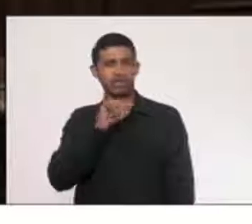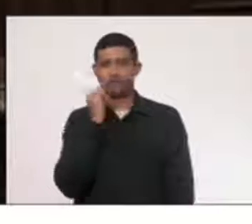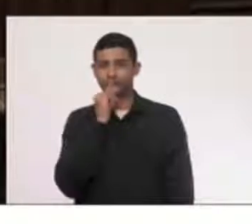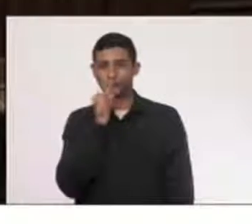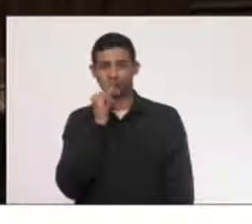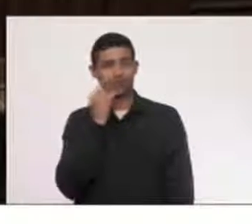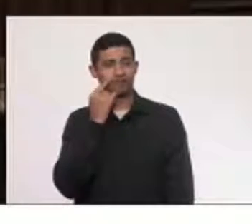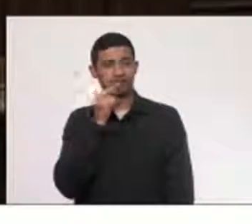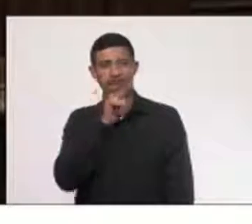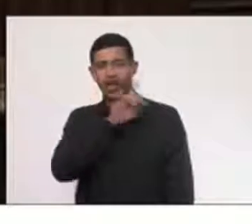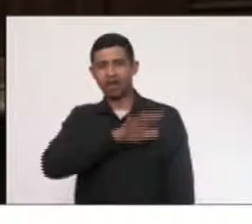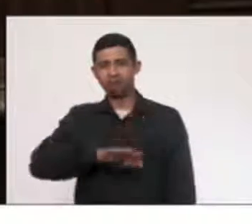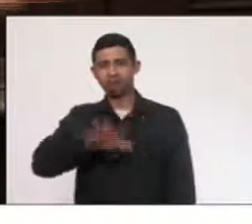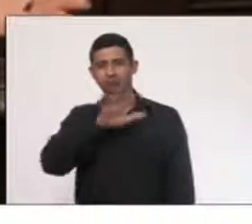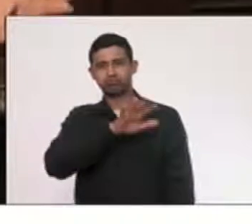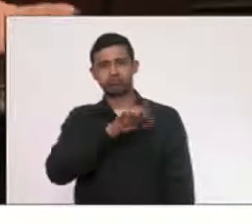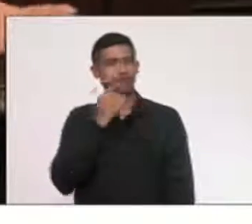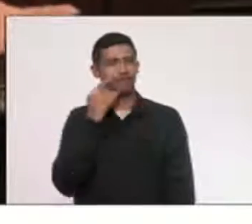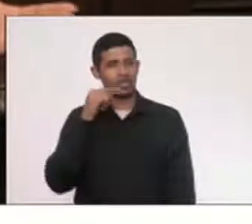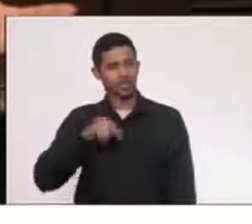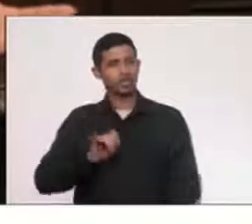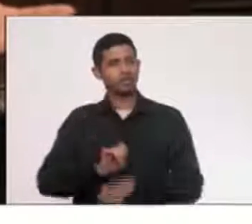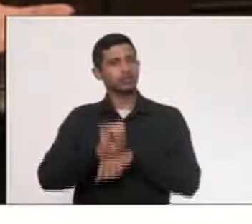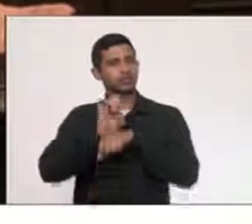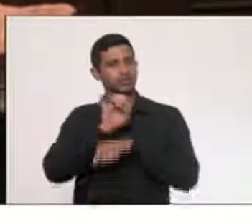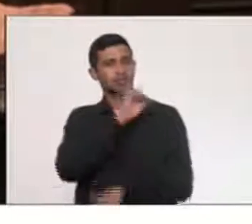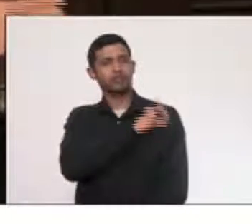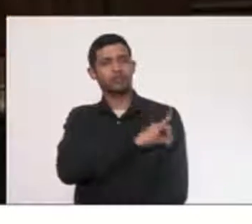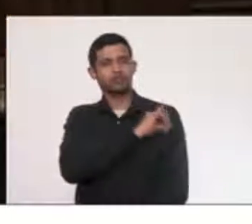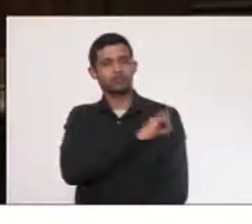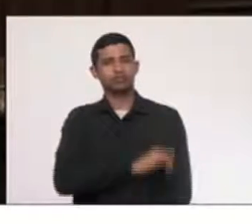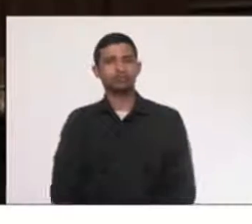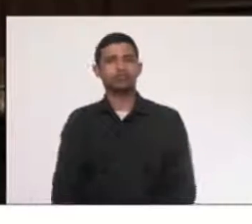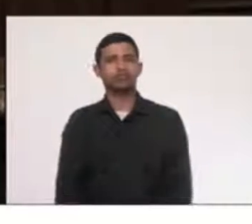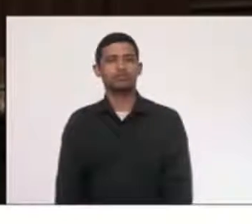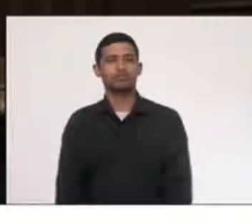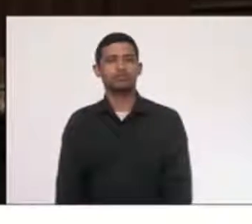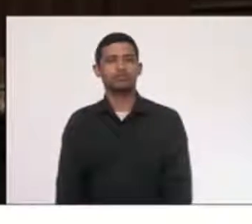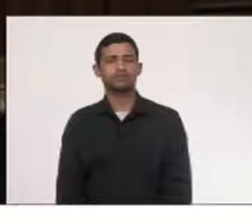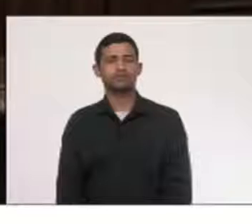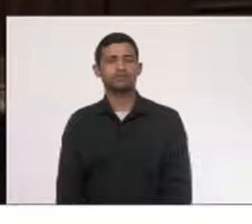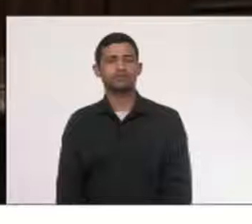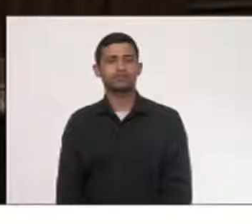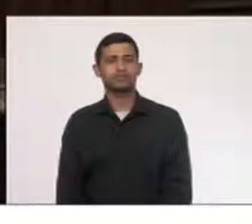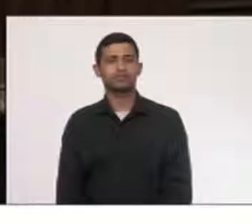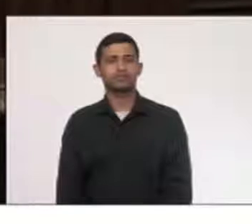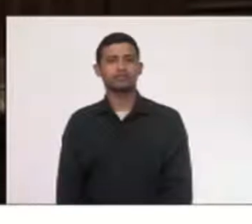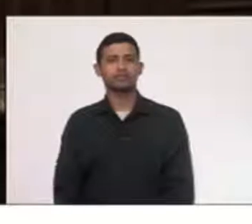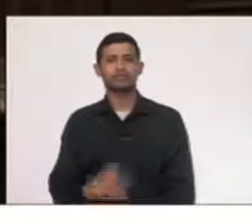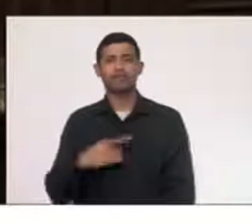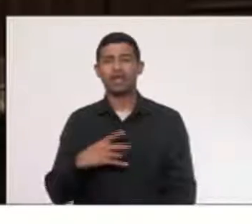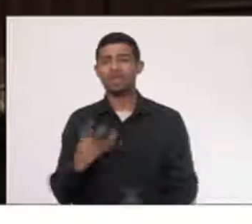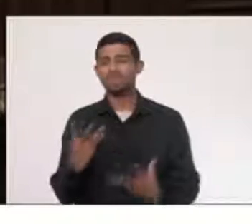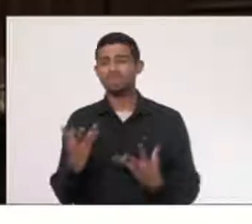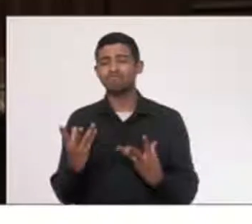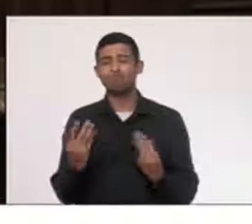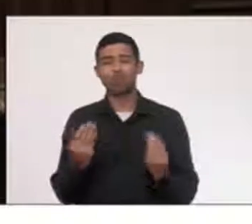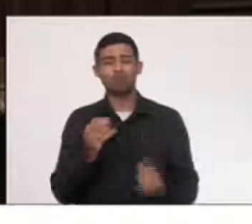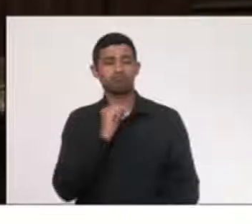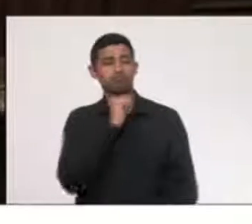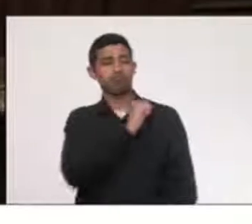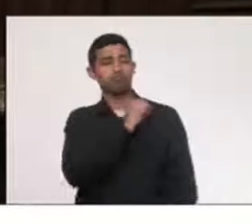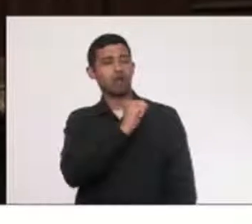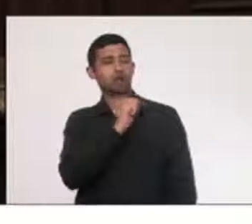uma área aqui do estado do Rio de Janeiro que conta com os maiores índices de homicídio do